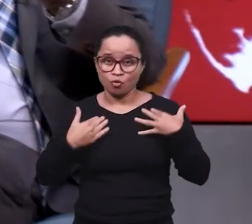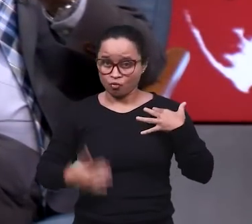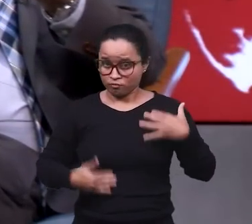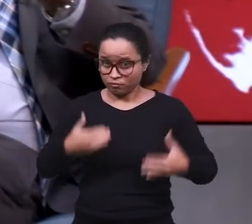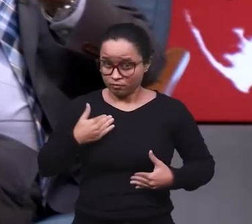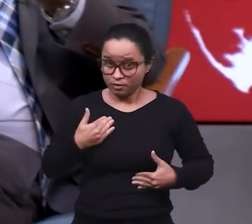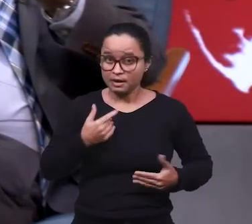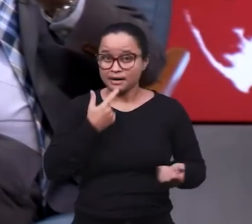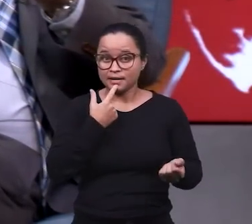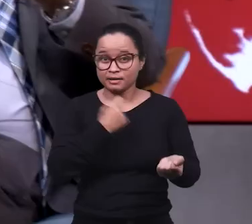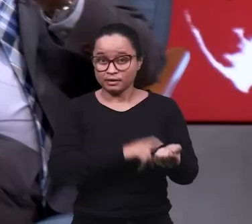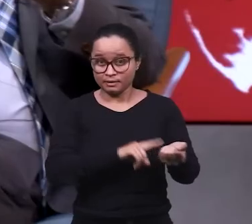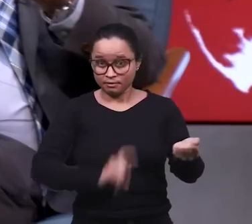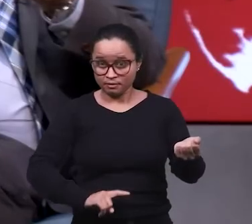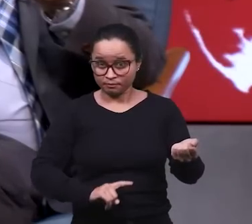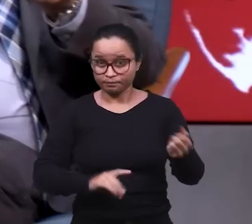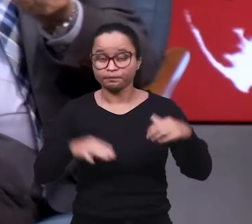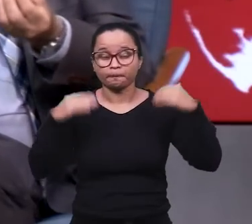sangue.